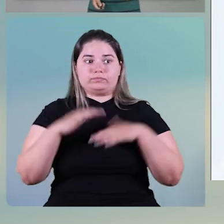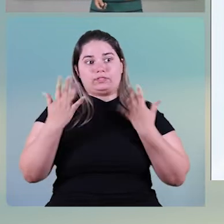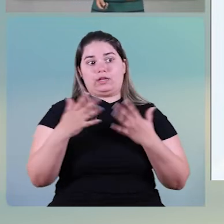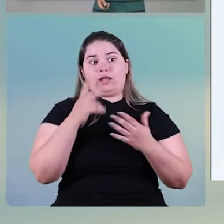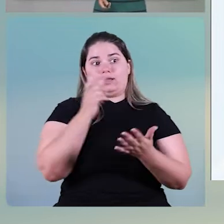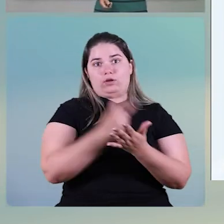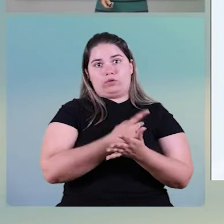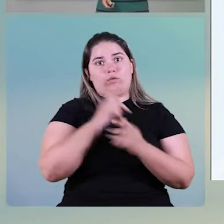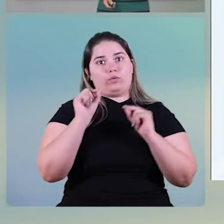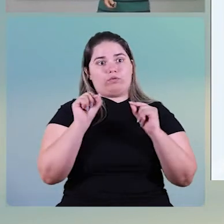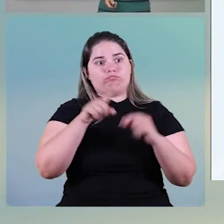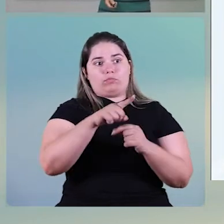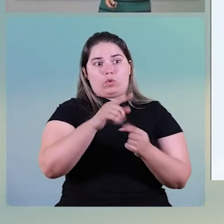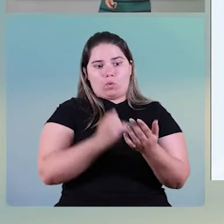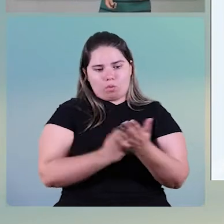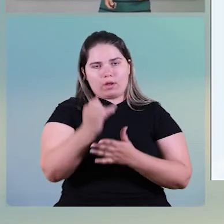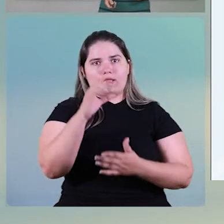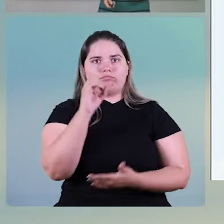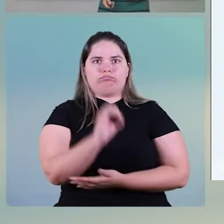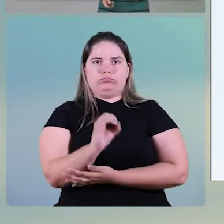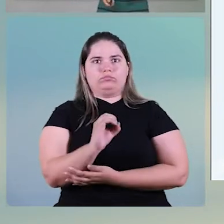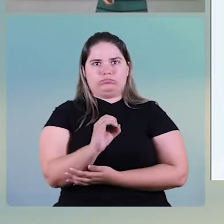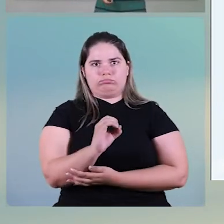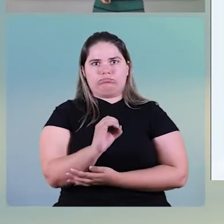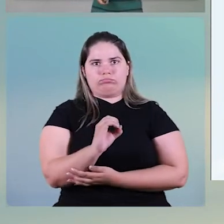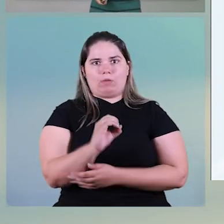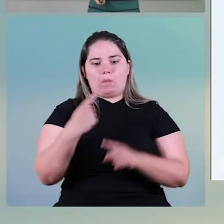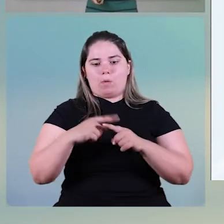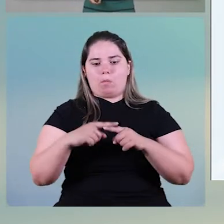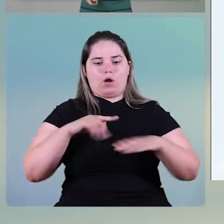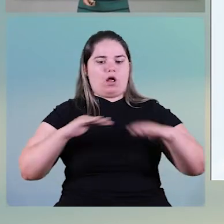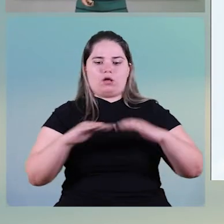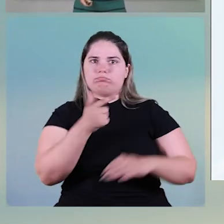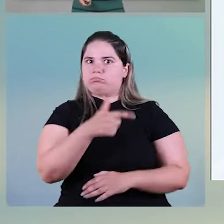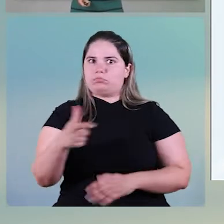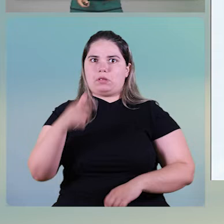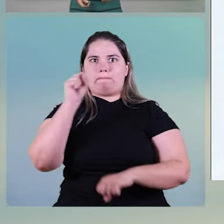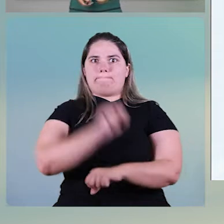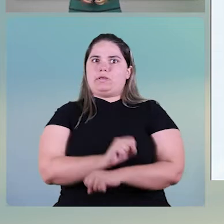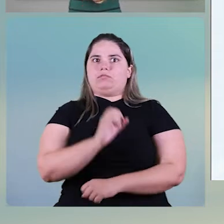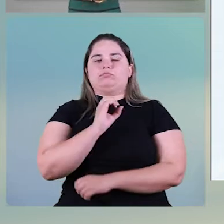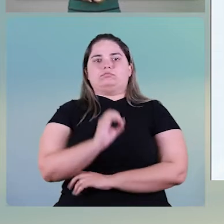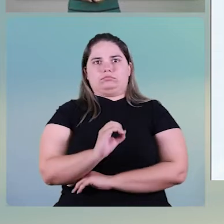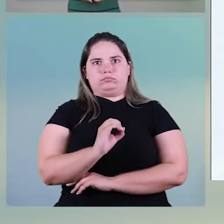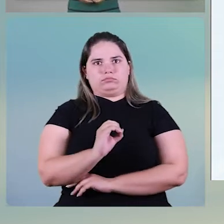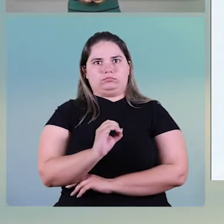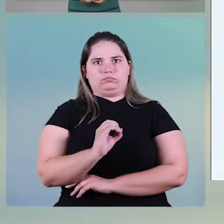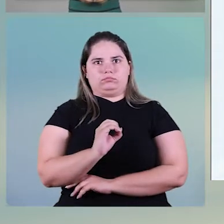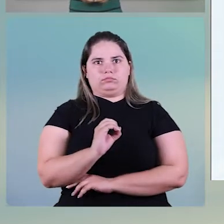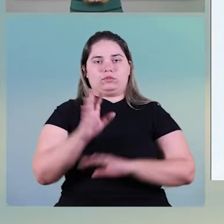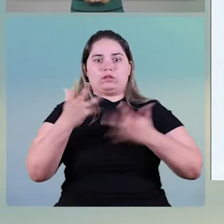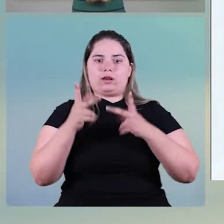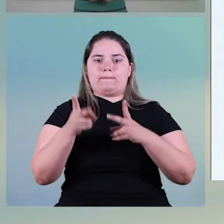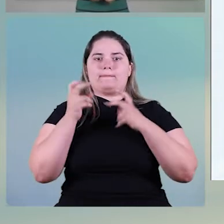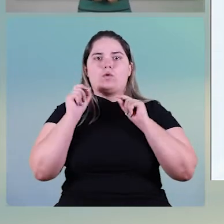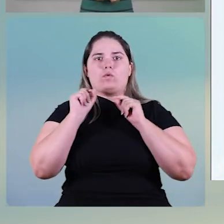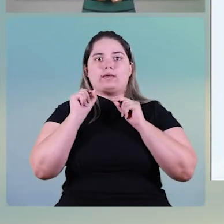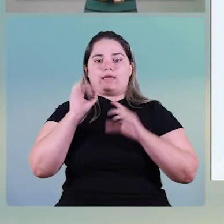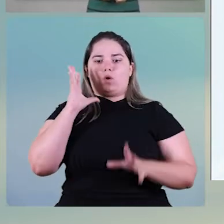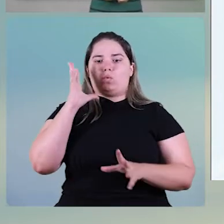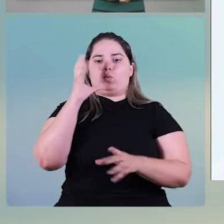zero. E aí Newton percebeu que se a resultante das forças sobre um corpo é igual a zero, esse